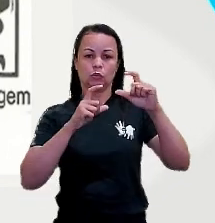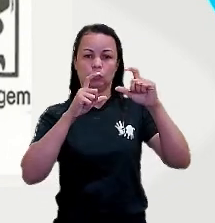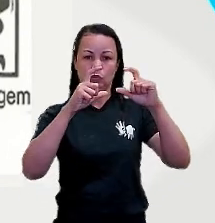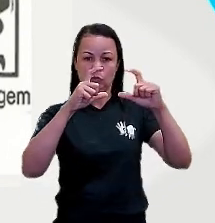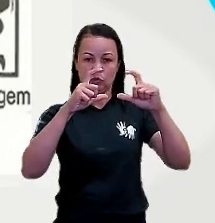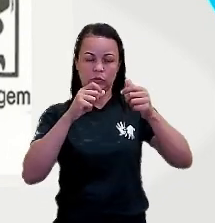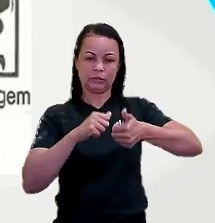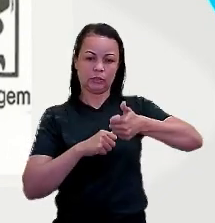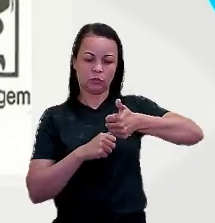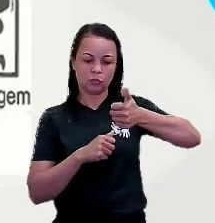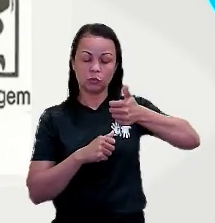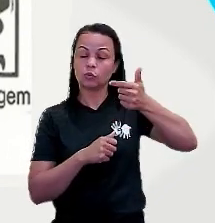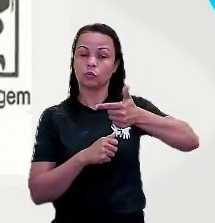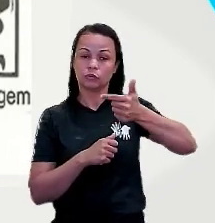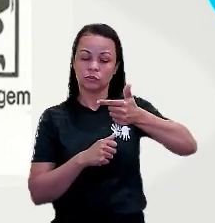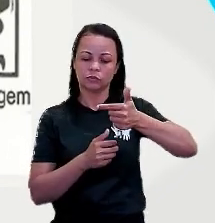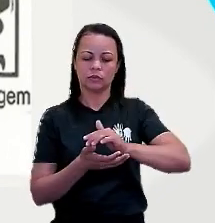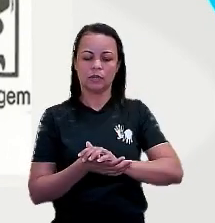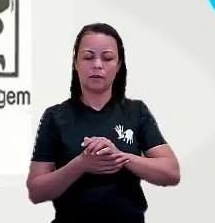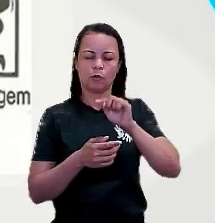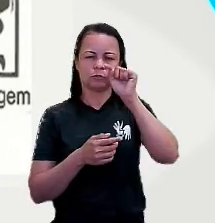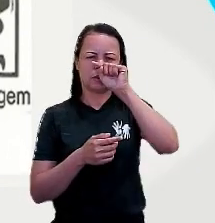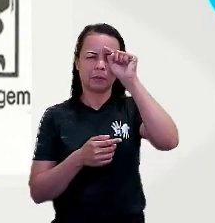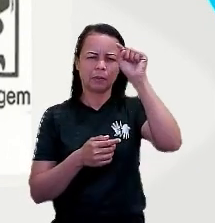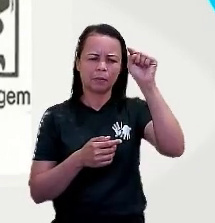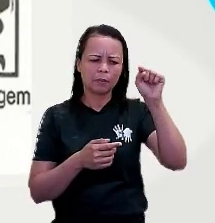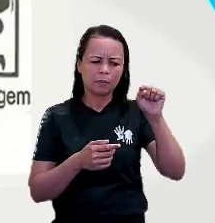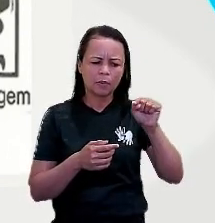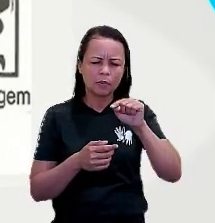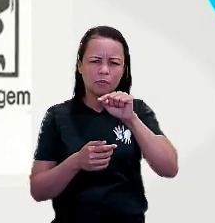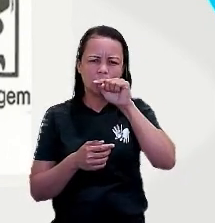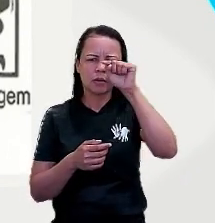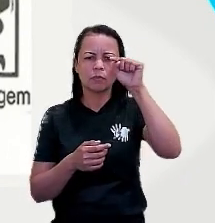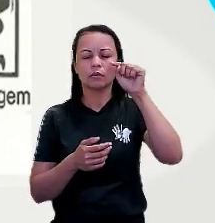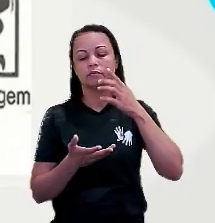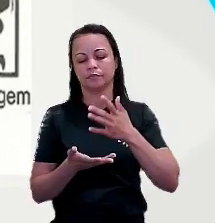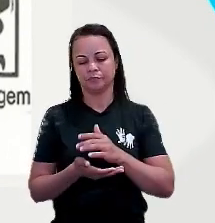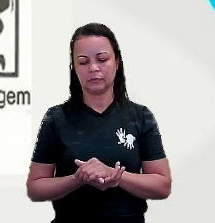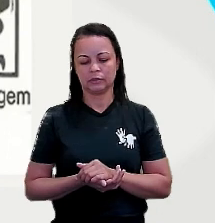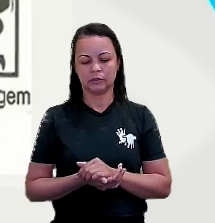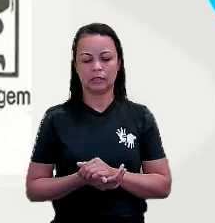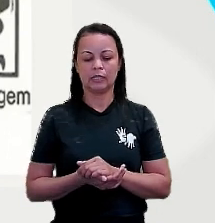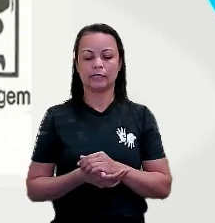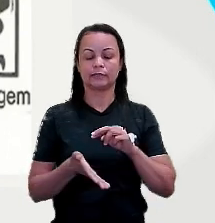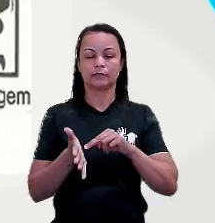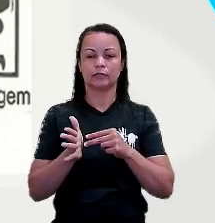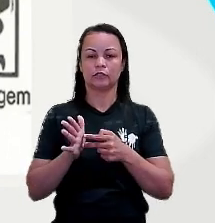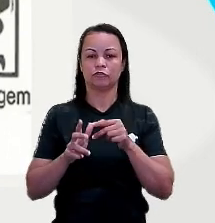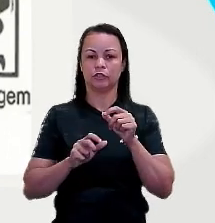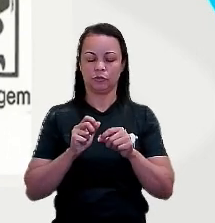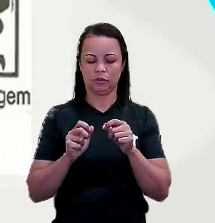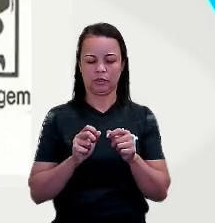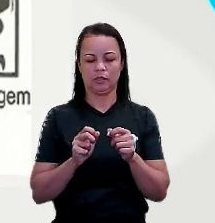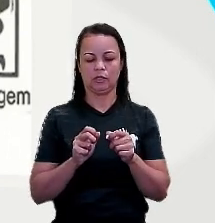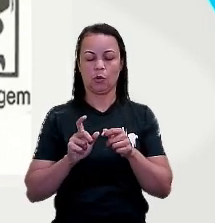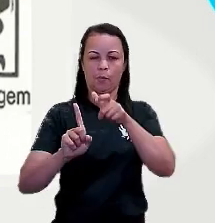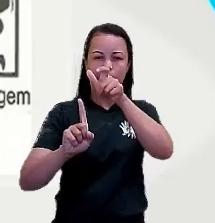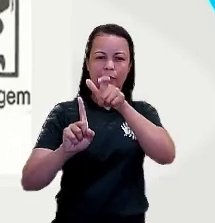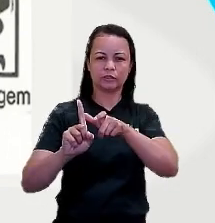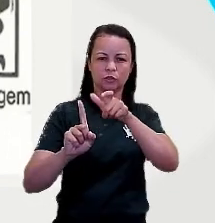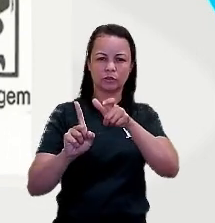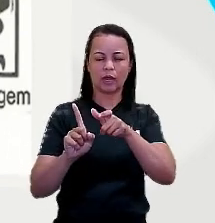quadrinho, mostra um outro balão pontilhado, cheio de pontinhos. Significa que o personagem ele